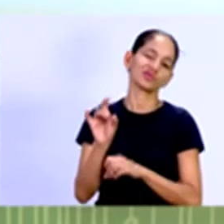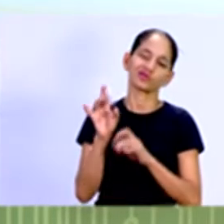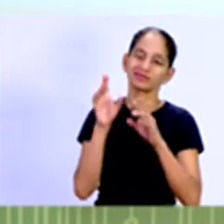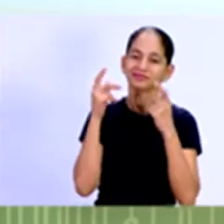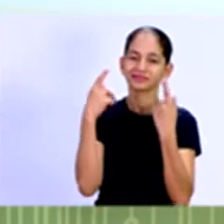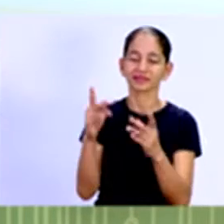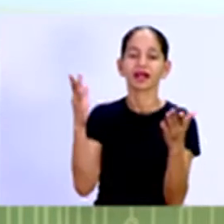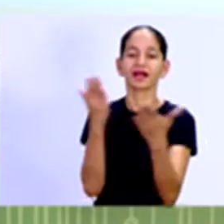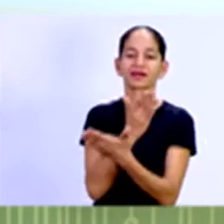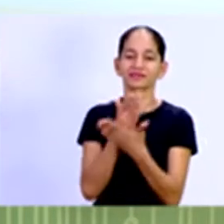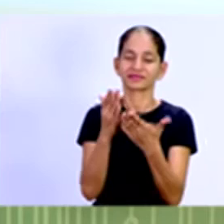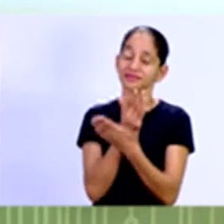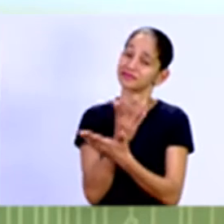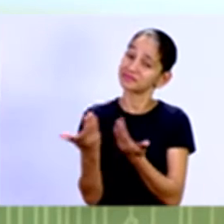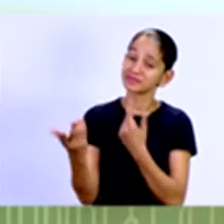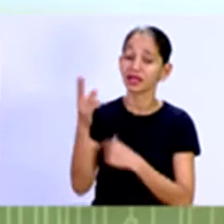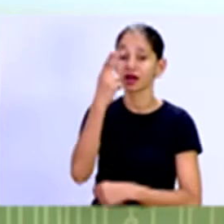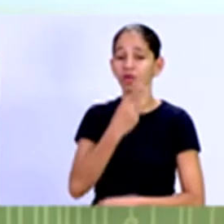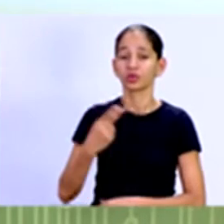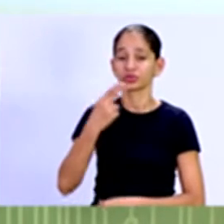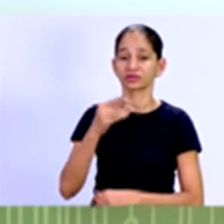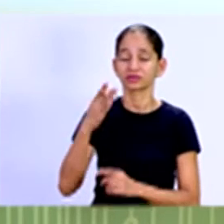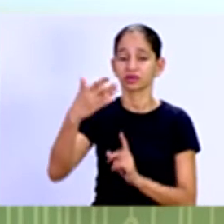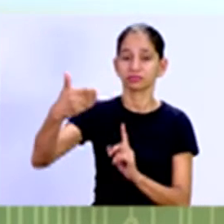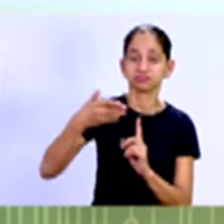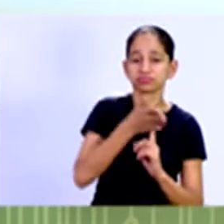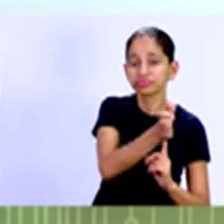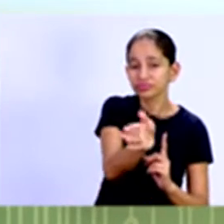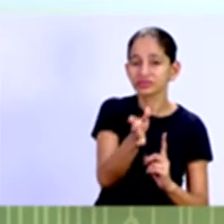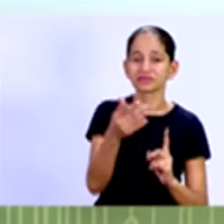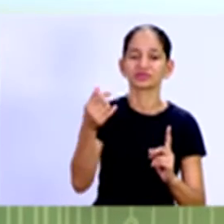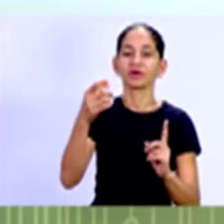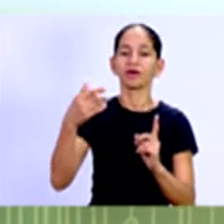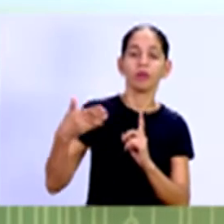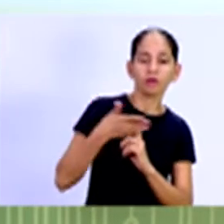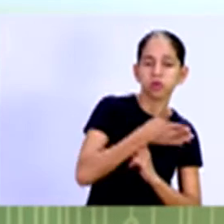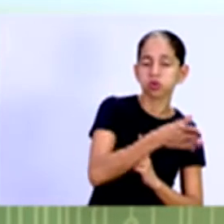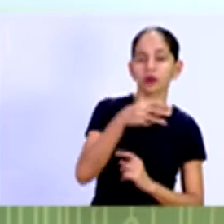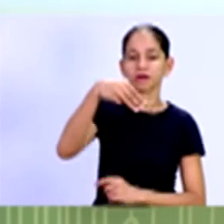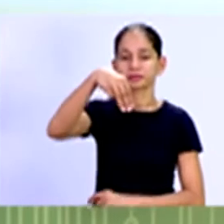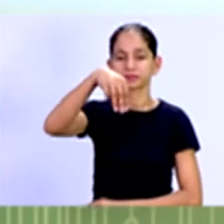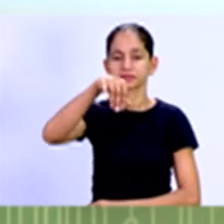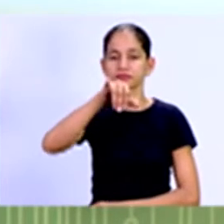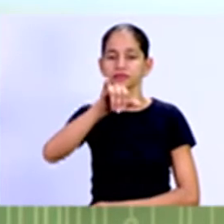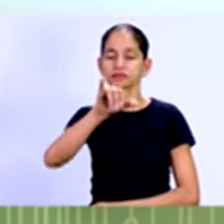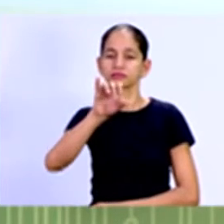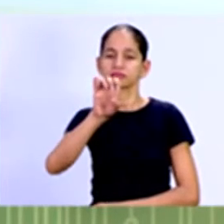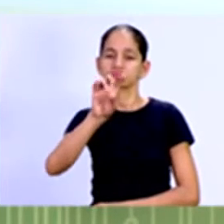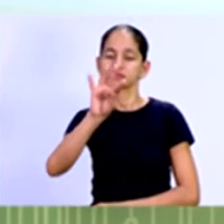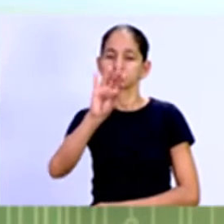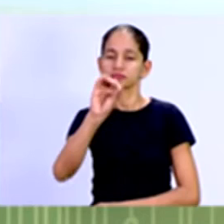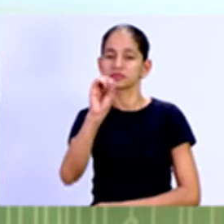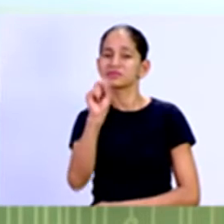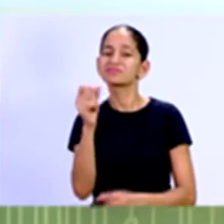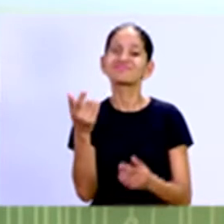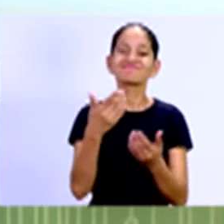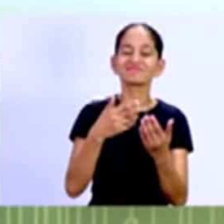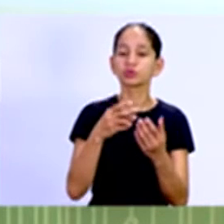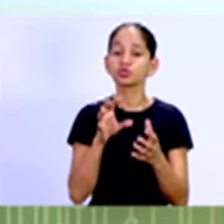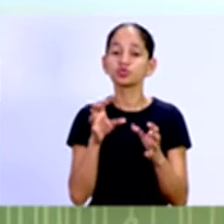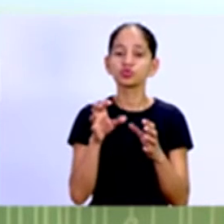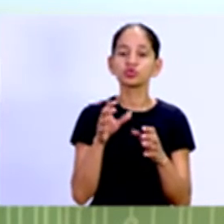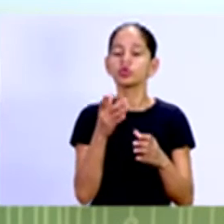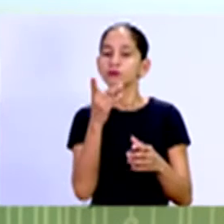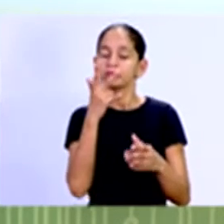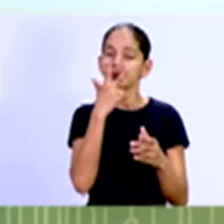podemos agir de forma que as pessoas sejam meios. Não, as pessoas sempre têm que ser fins. Então, a